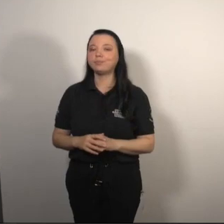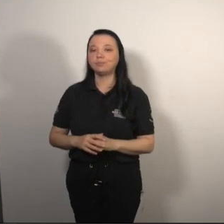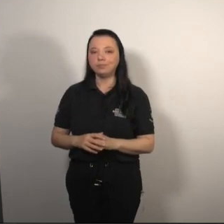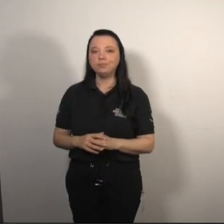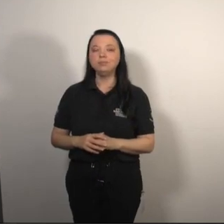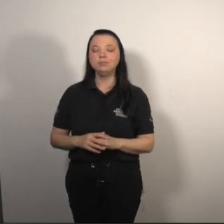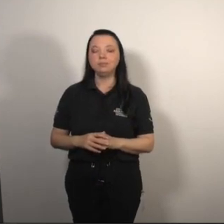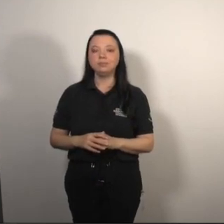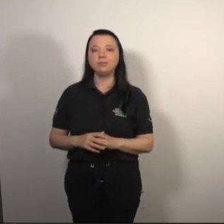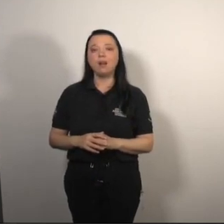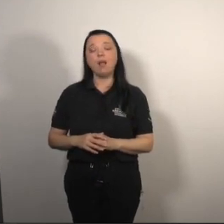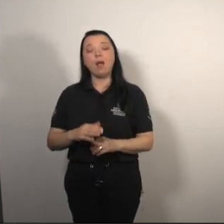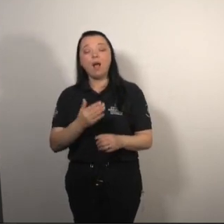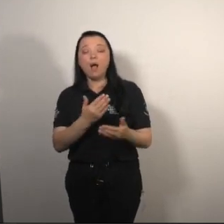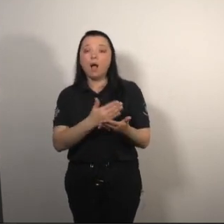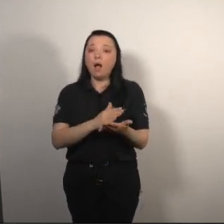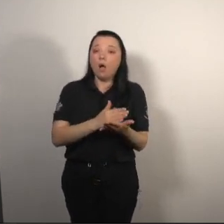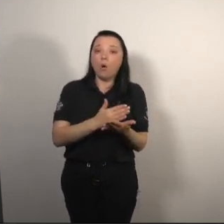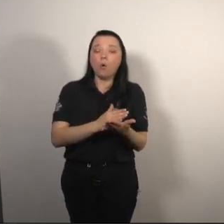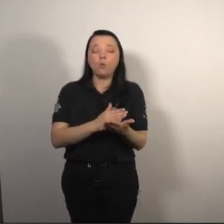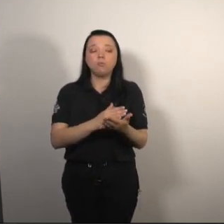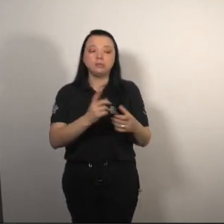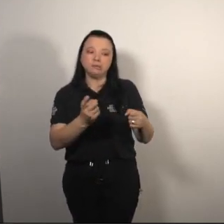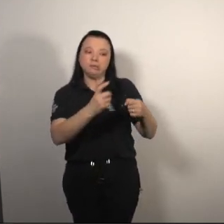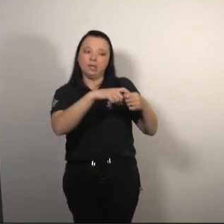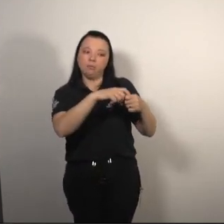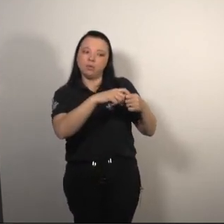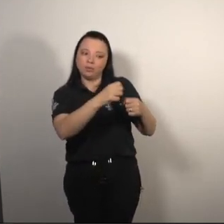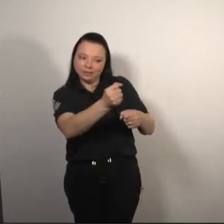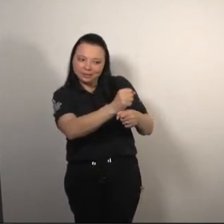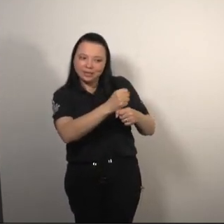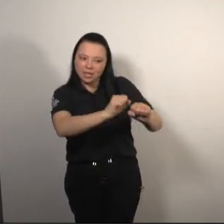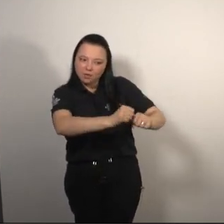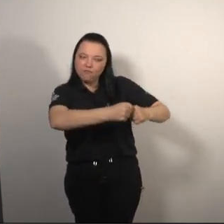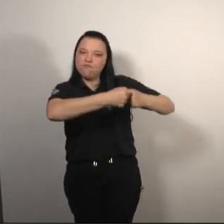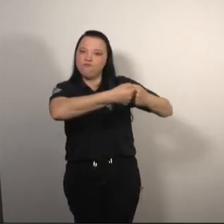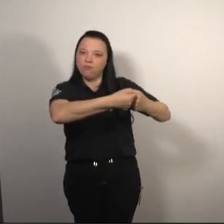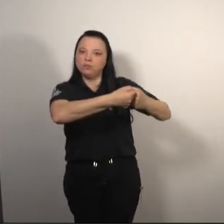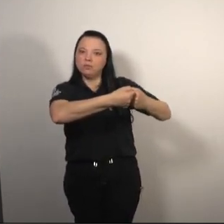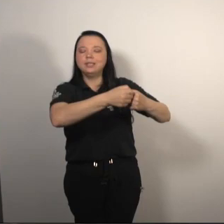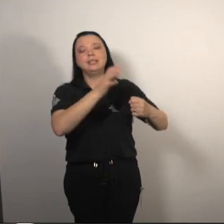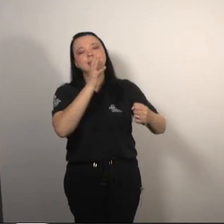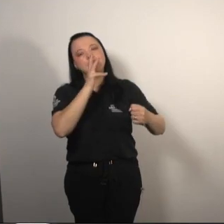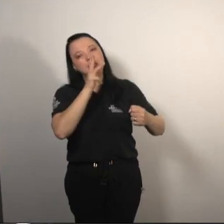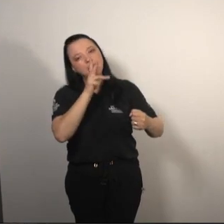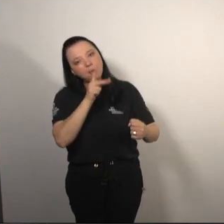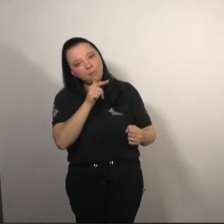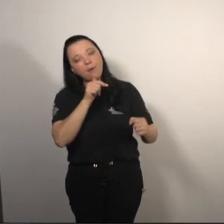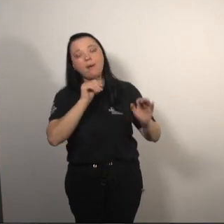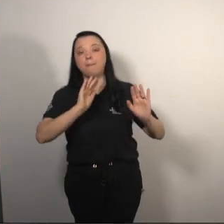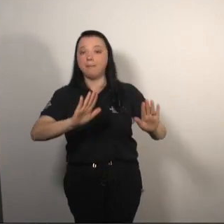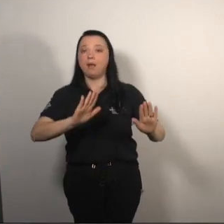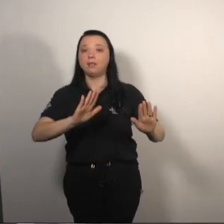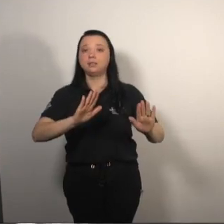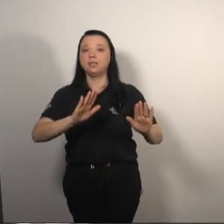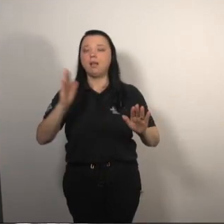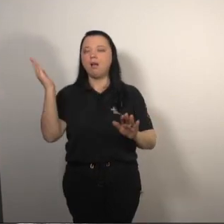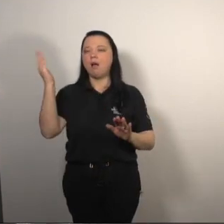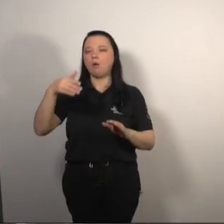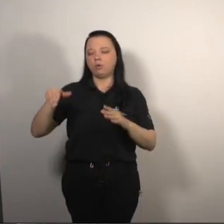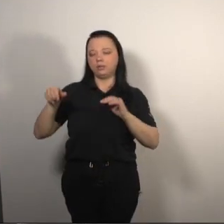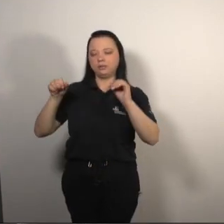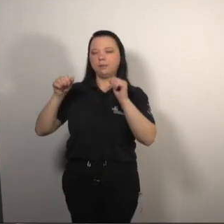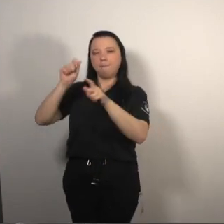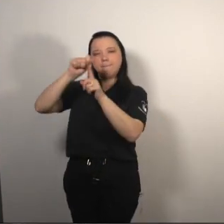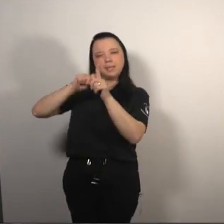As que exigem recuperação ou reforço são obras um pouco mais lentas, mas com a licitação agora, a gente deve ter o resultado agora em setembro, quer